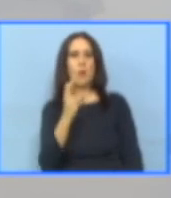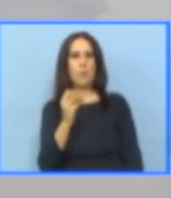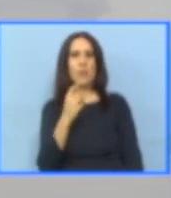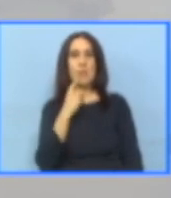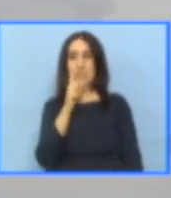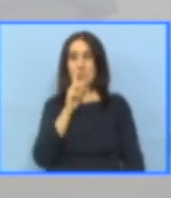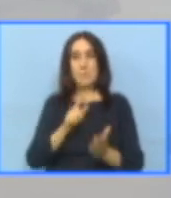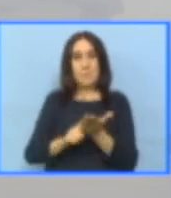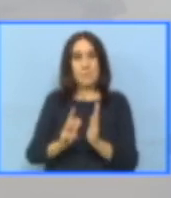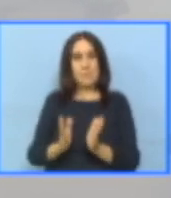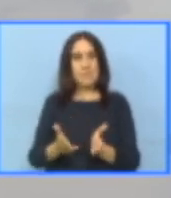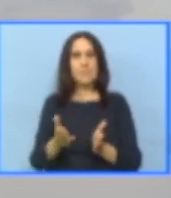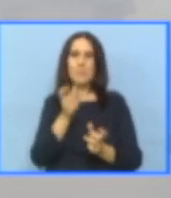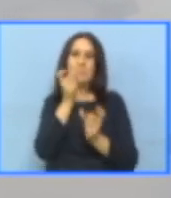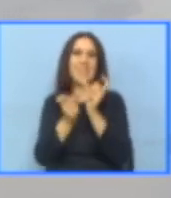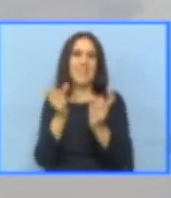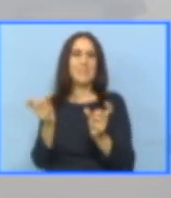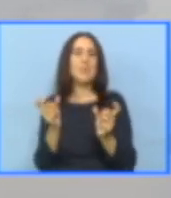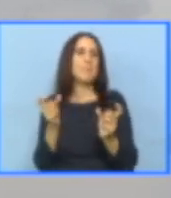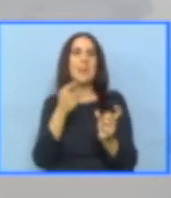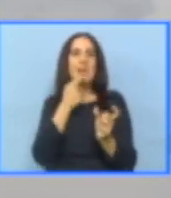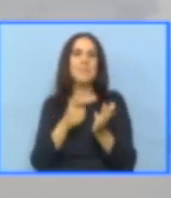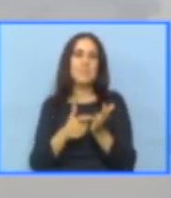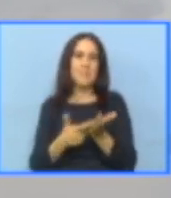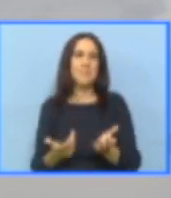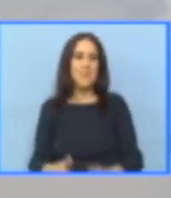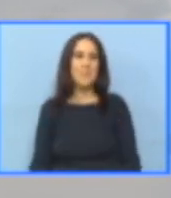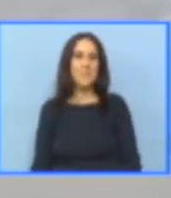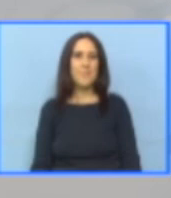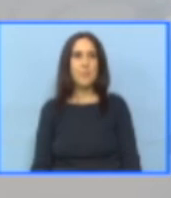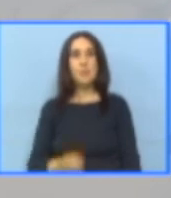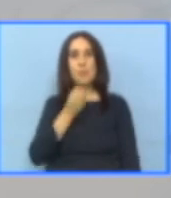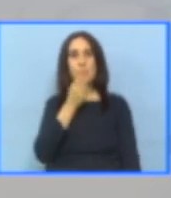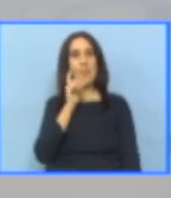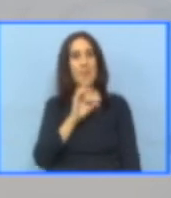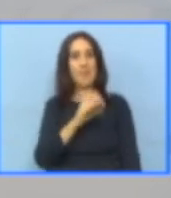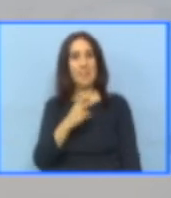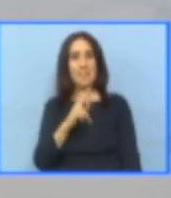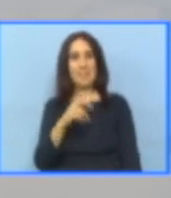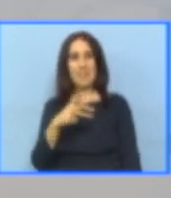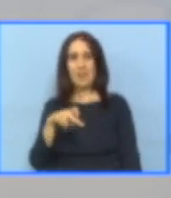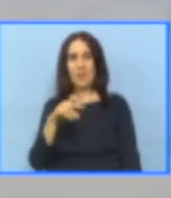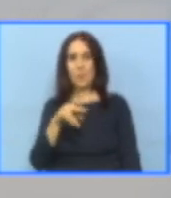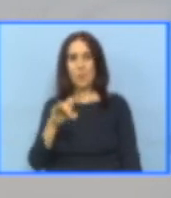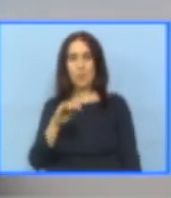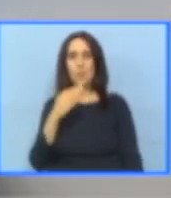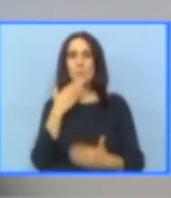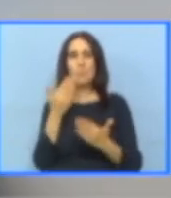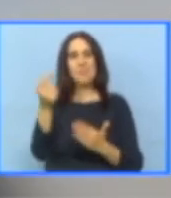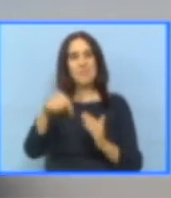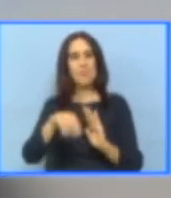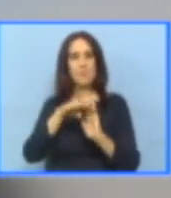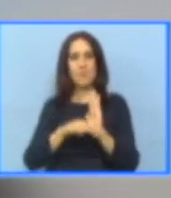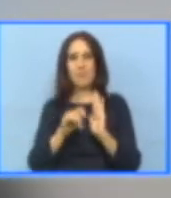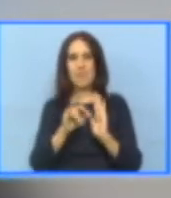for preciso, usem as palavras, mas apenas se for preciso. Muito bem, Catarina António, muito obrigado por ter estado aqui no